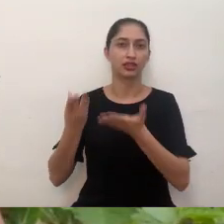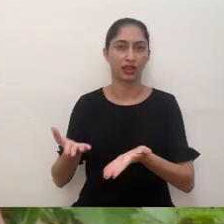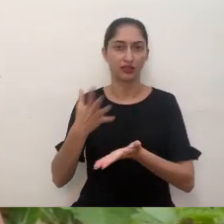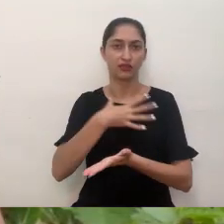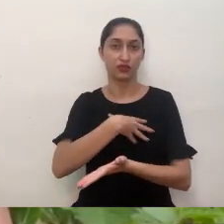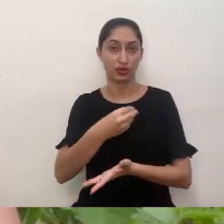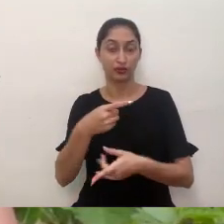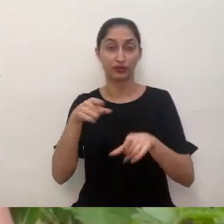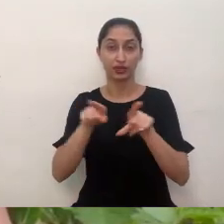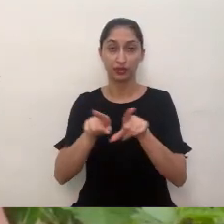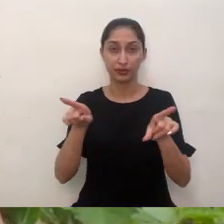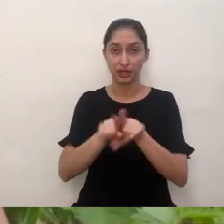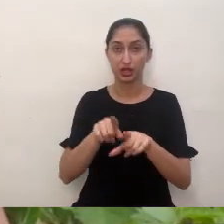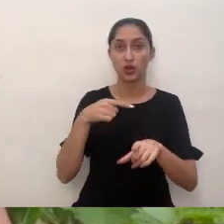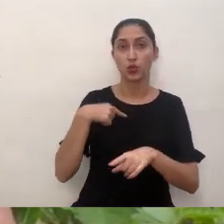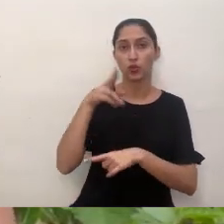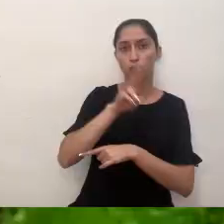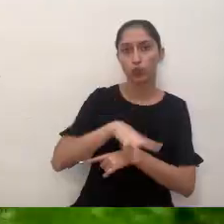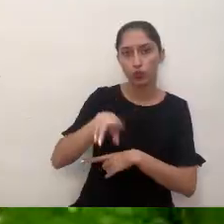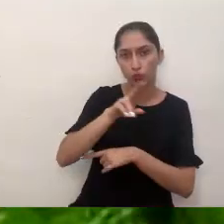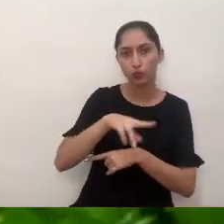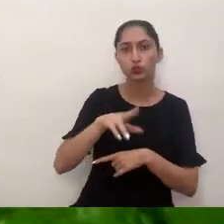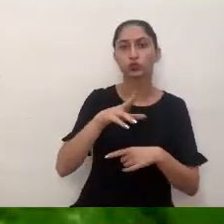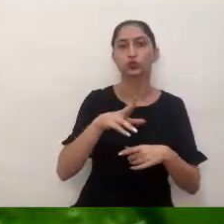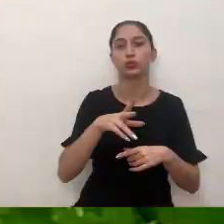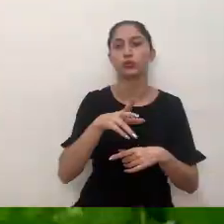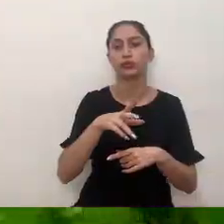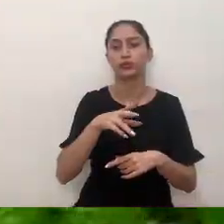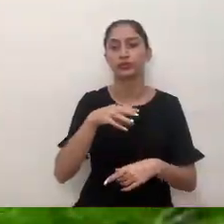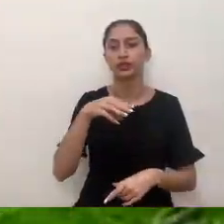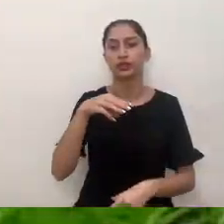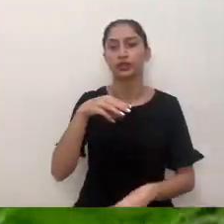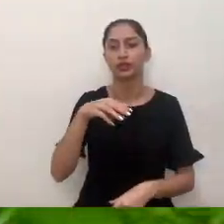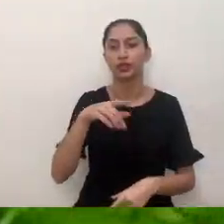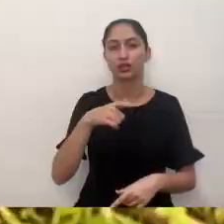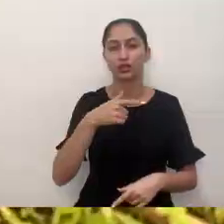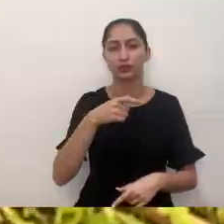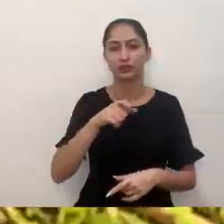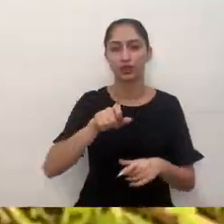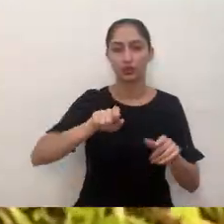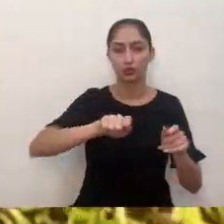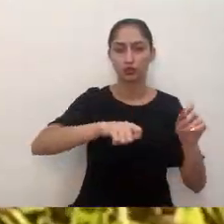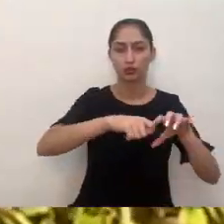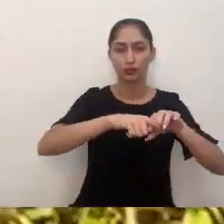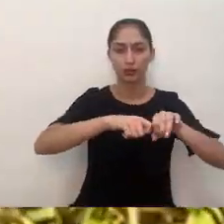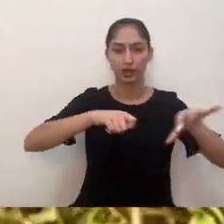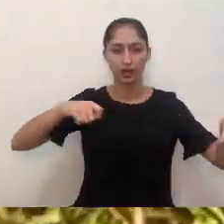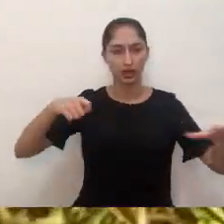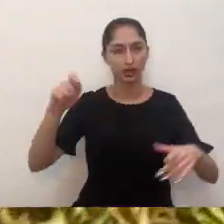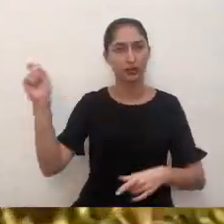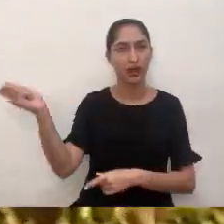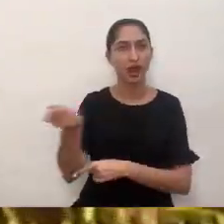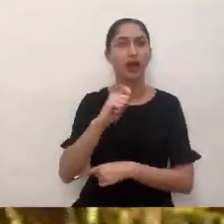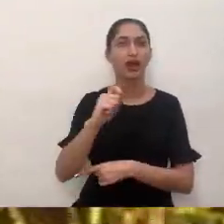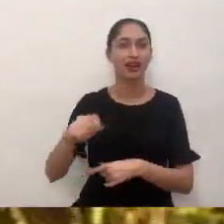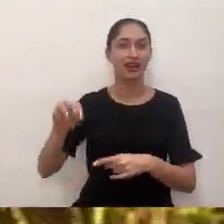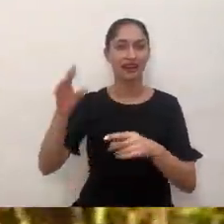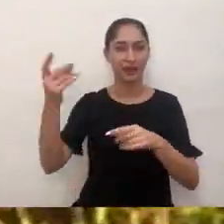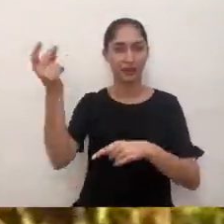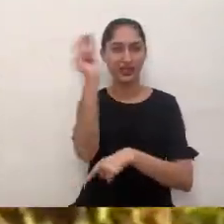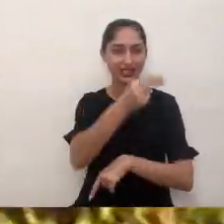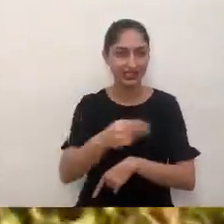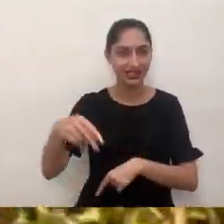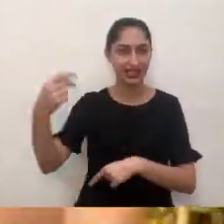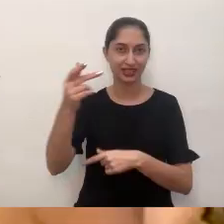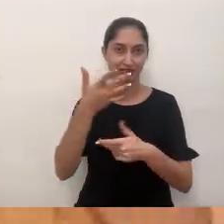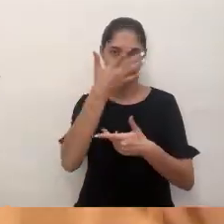para benzer a ruda. O manjericão também eu uso para fazer limpeza no corpo. Isso aqui é um plantinha de andu, que